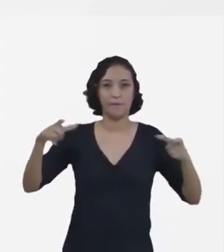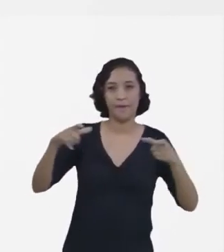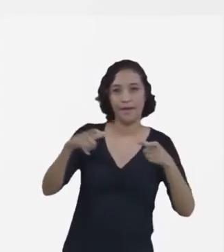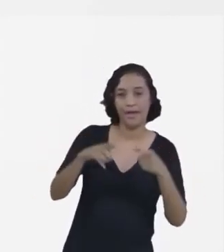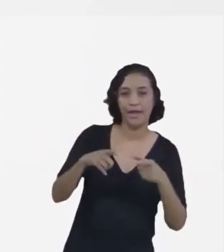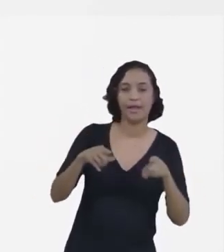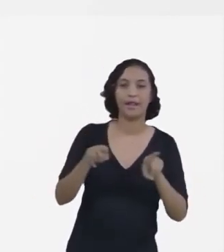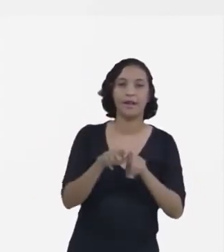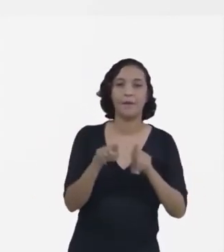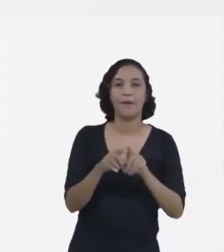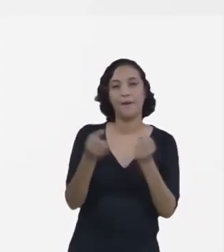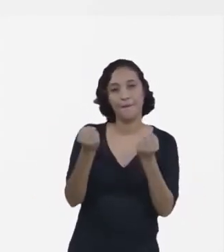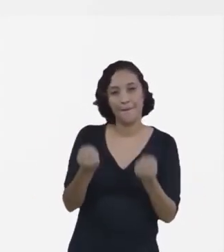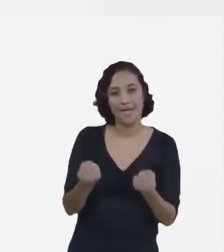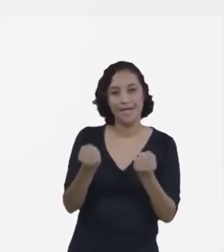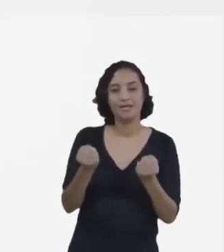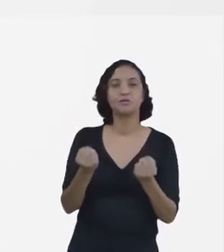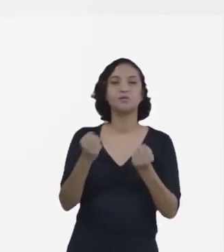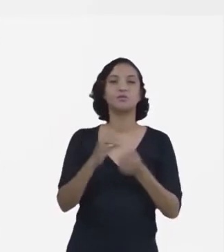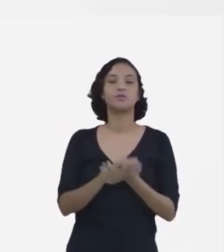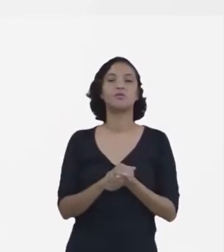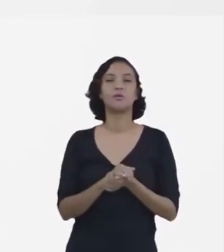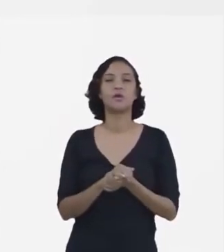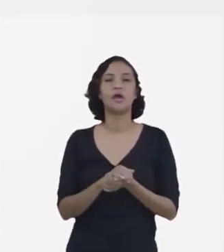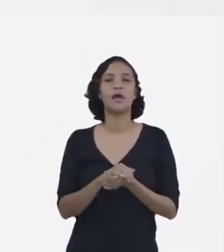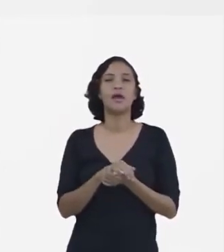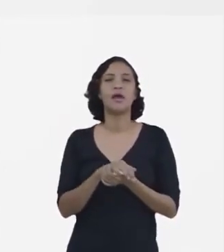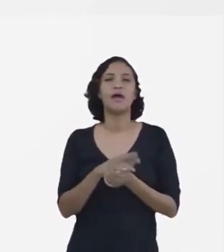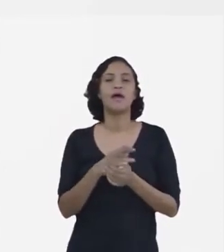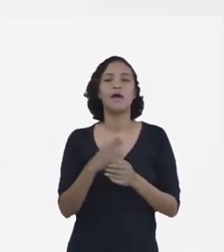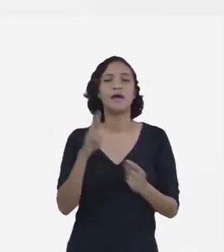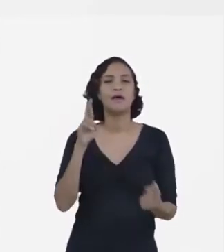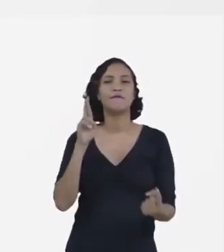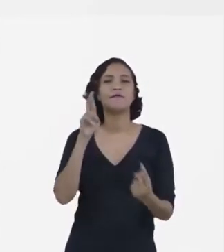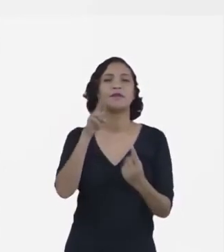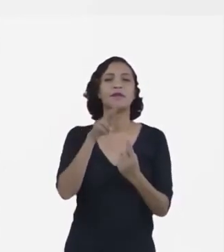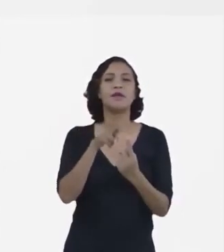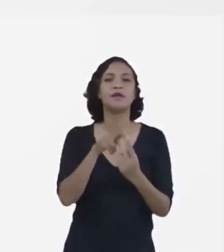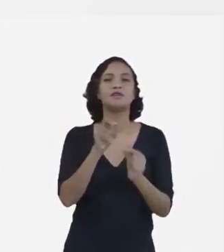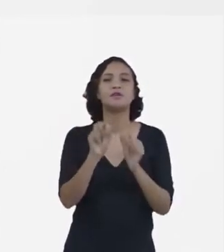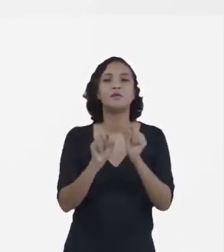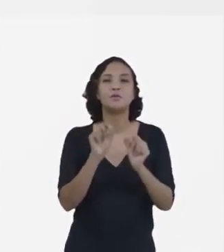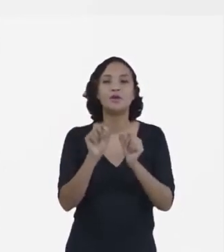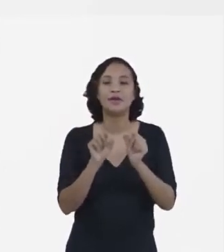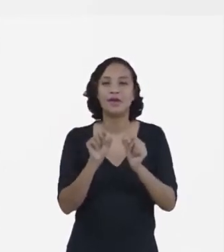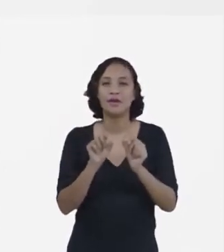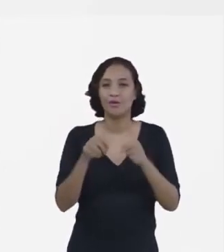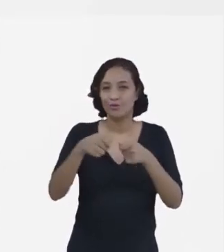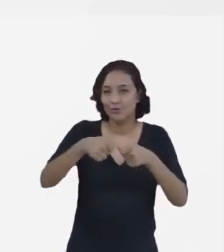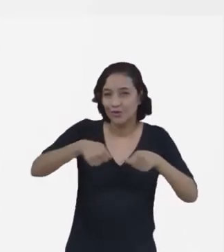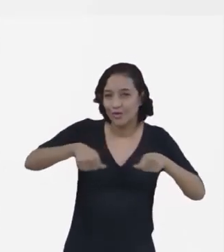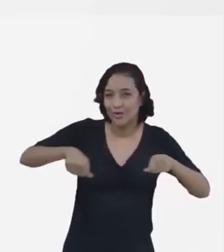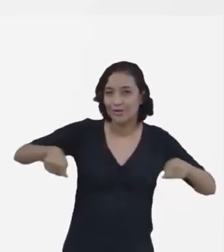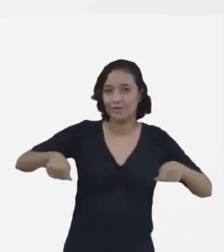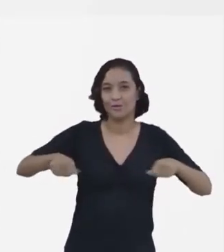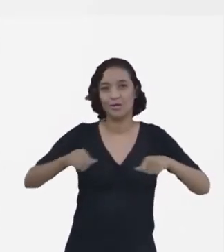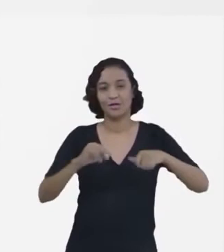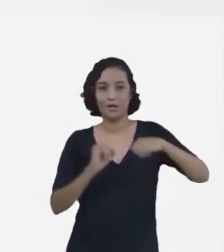e capacidade, tendo como referência unidades de medidas não convencionais ou